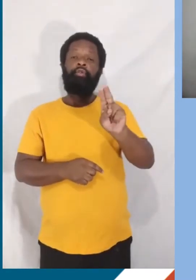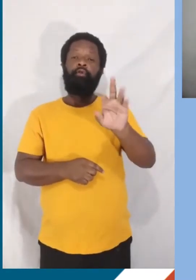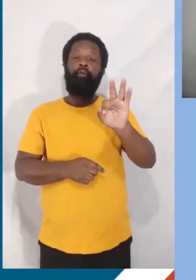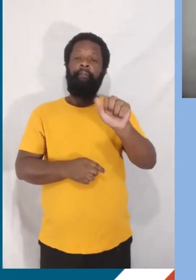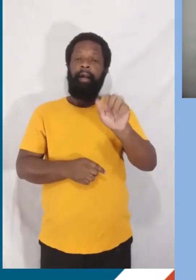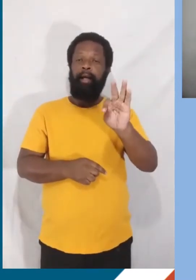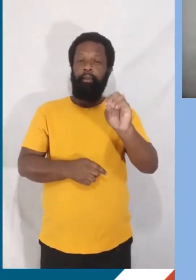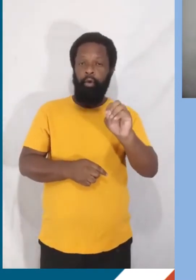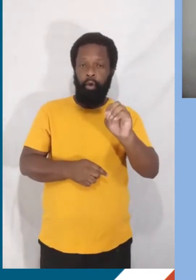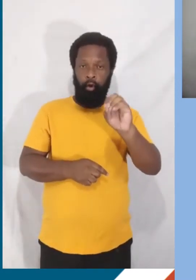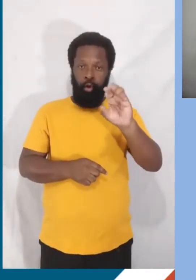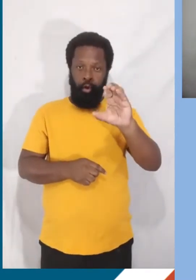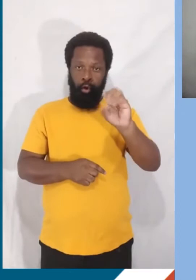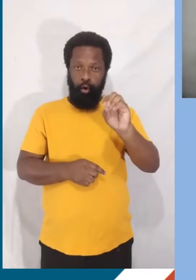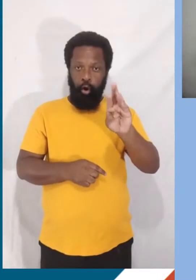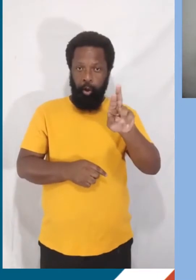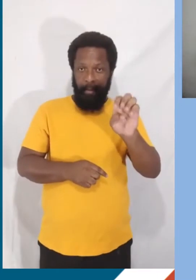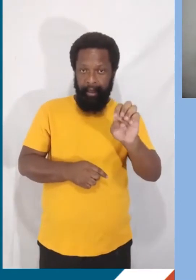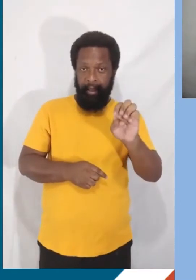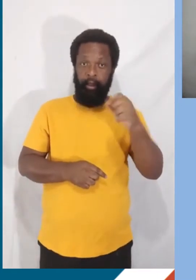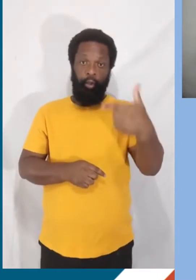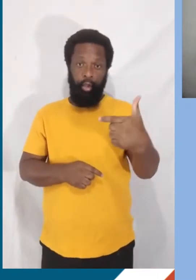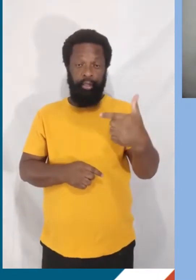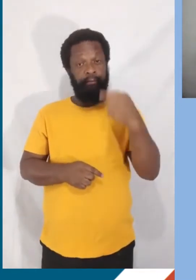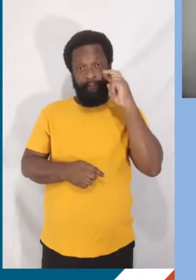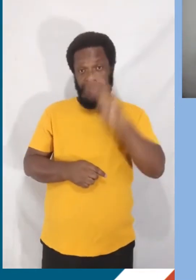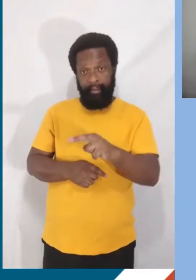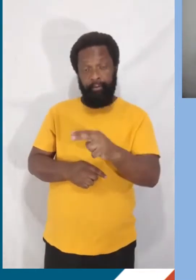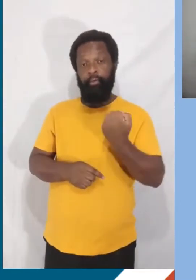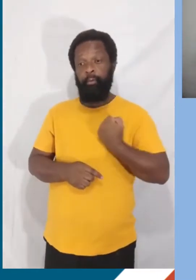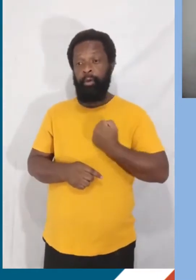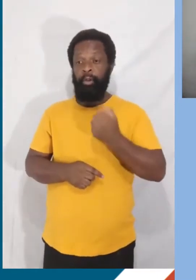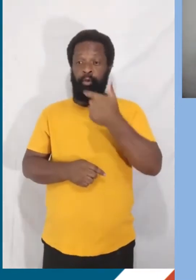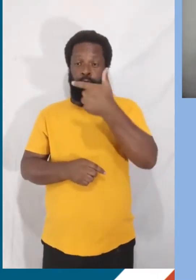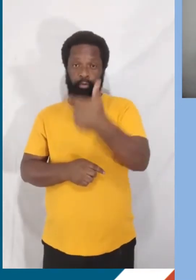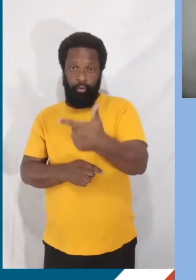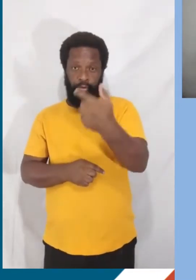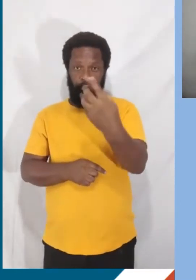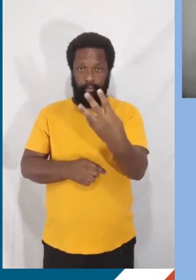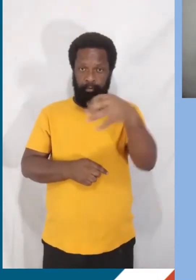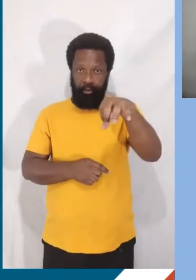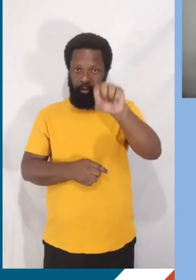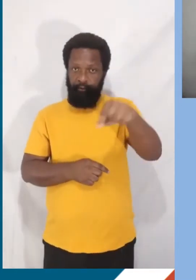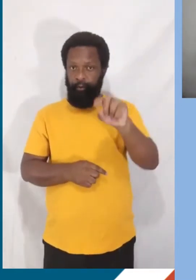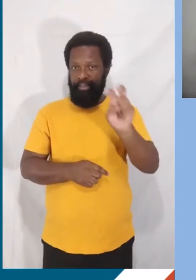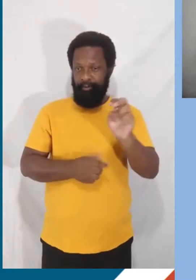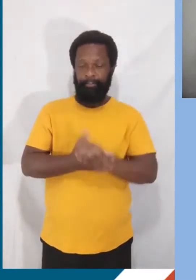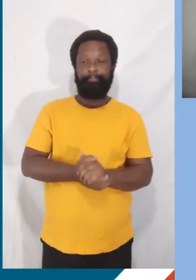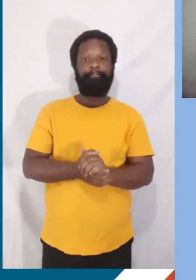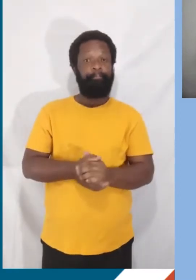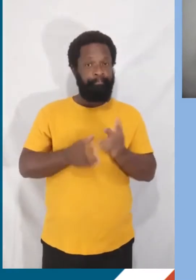pentaidratado, o meu sulfato de cobre 2, tá? Que dá esse valor aqui, 249,5, tá bom,